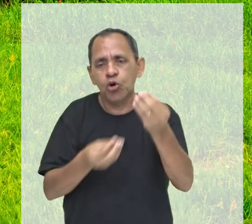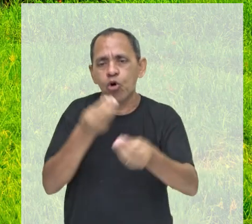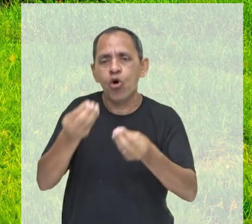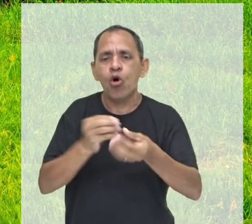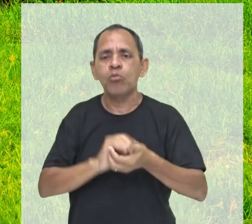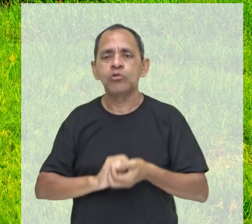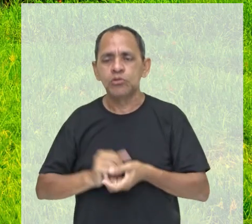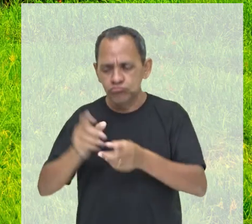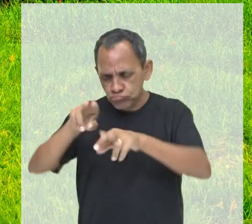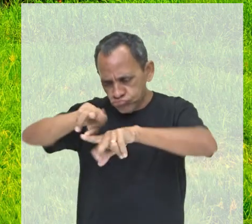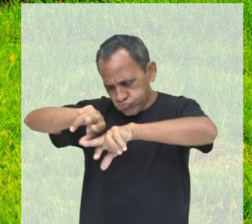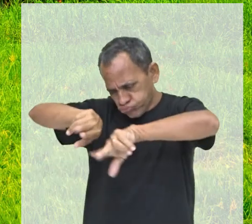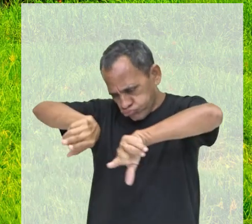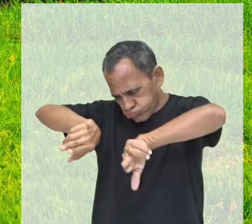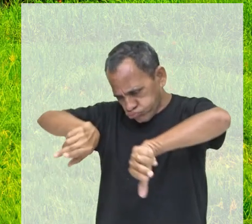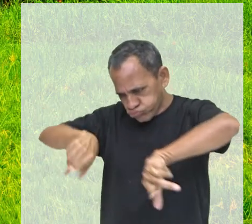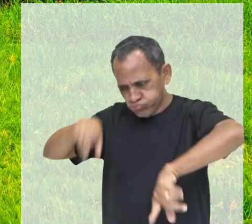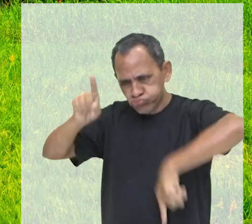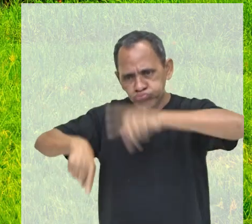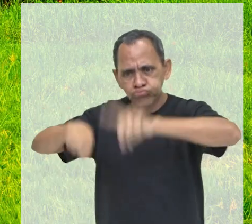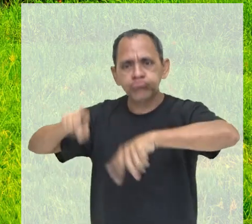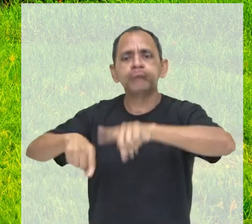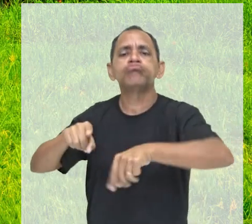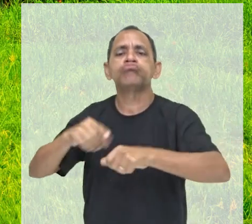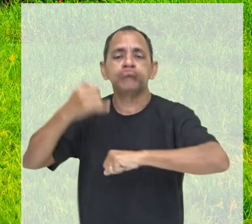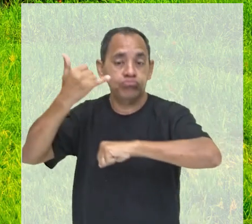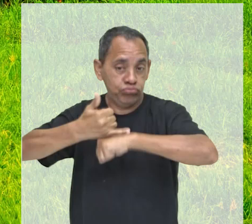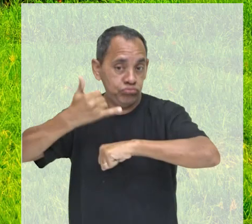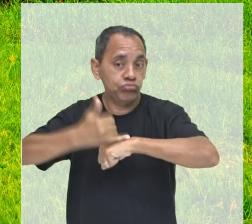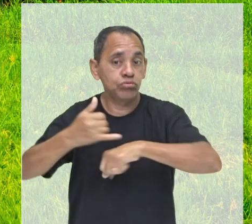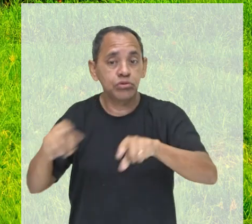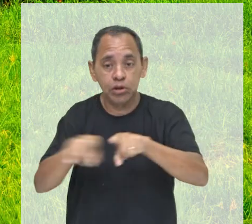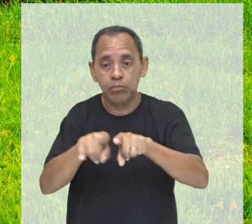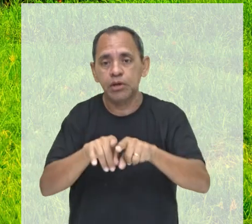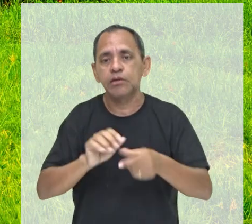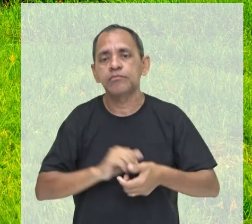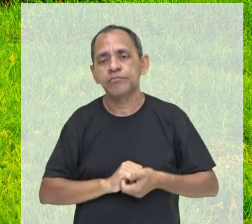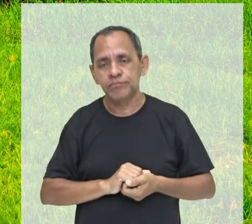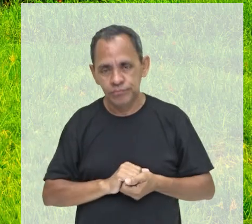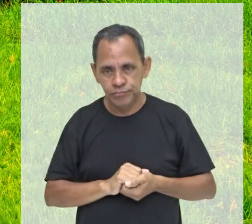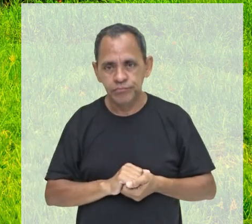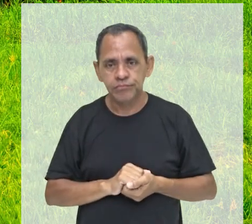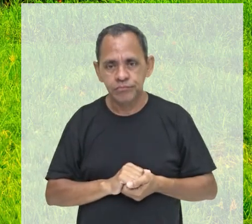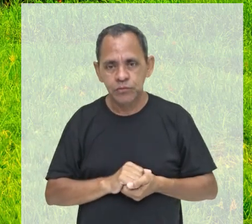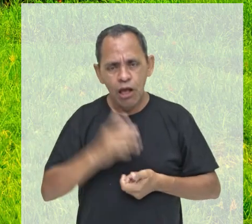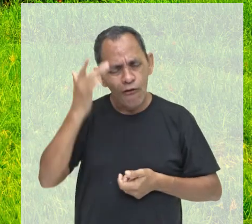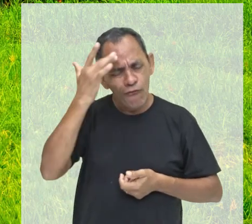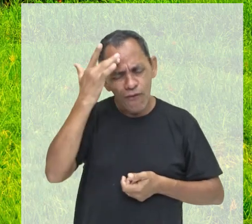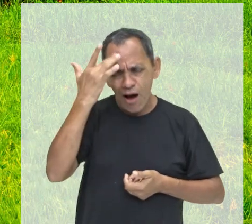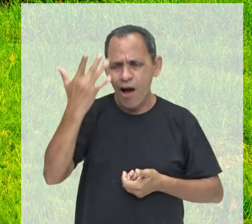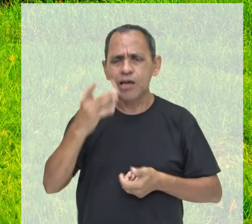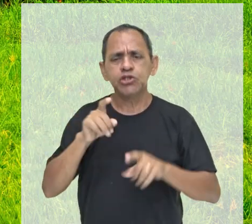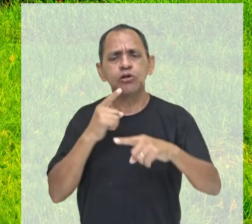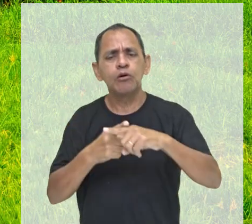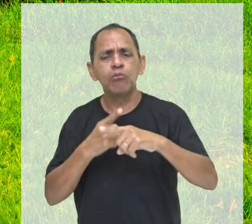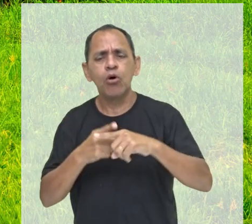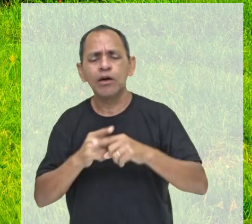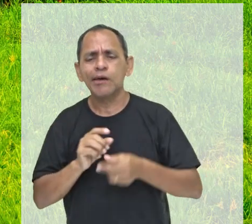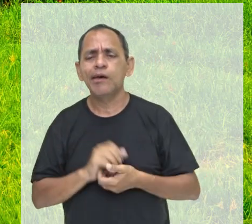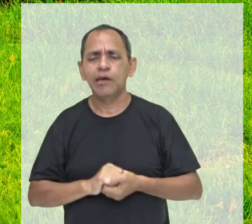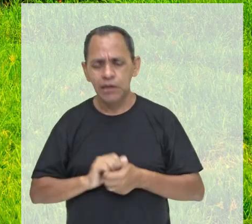extração, principalmente extração de minérios. Isso acabou facilitando bastante também nessas atividades do